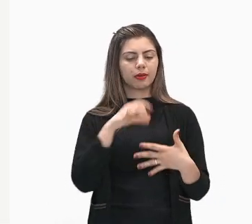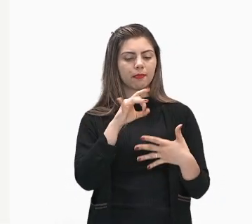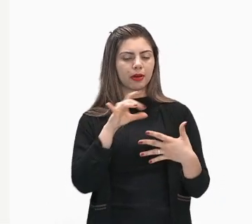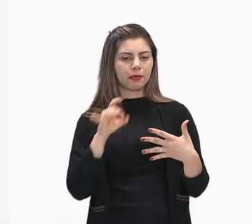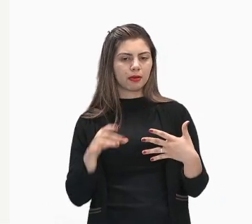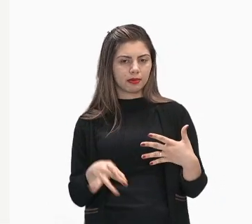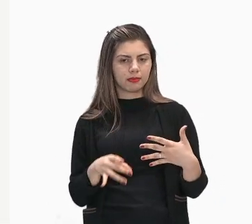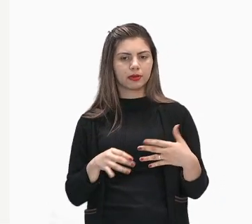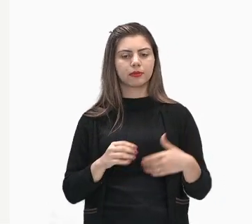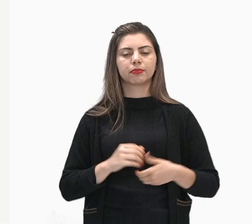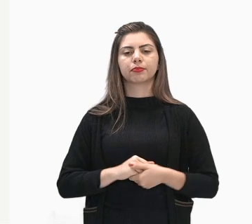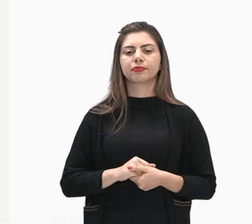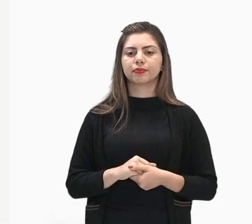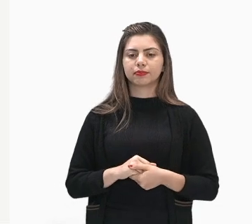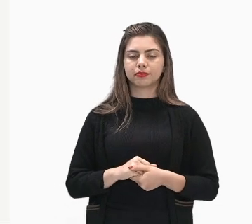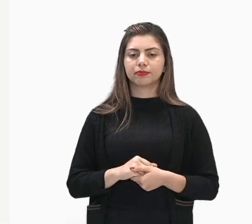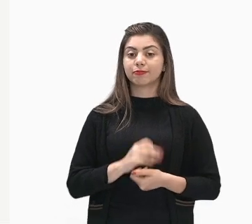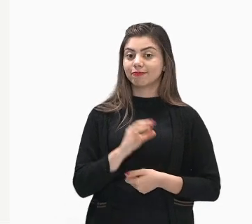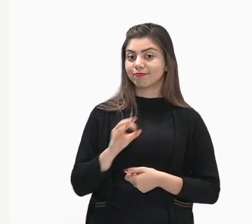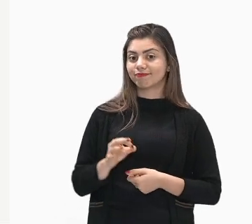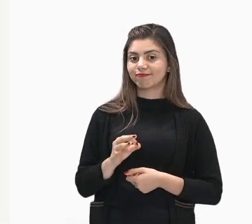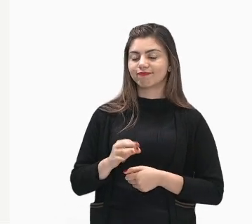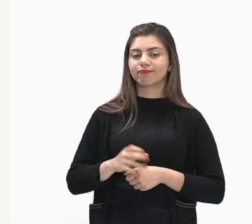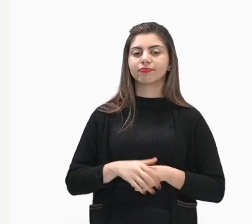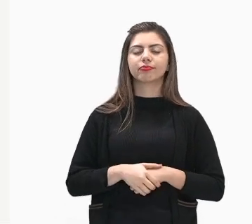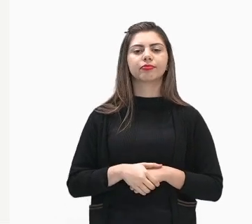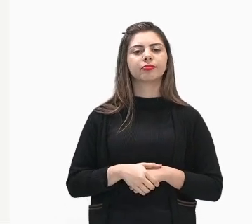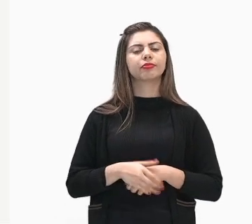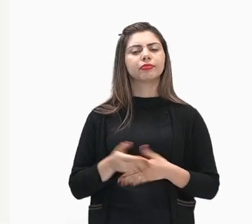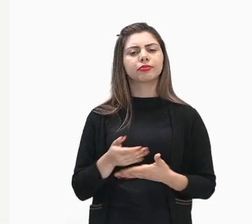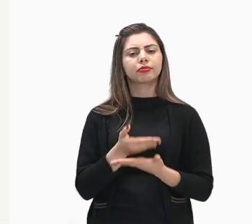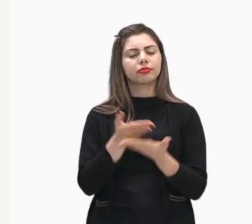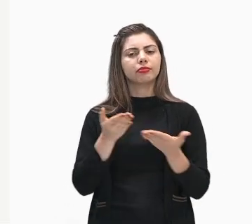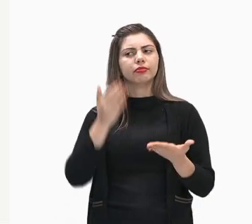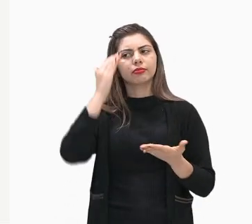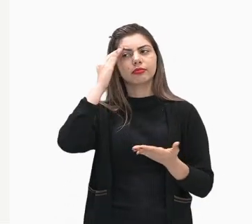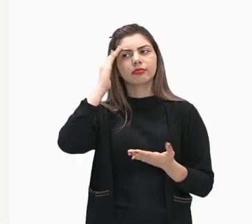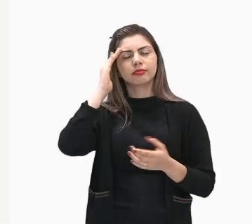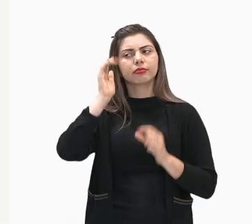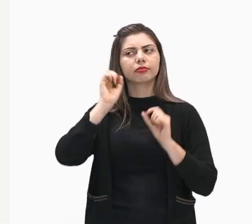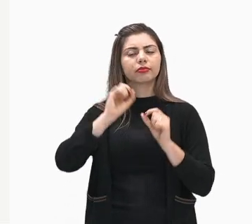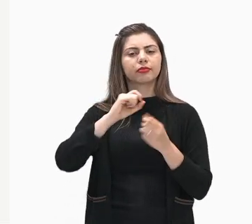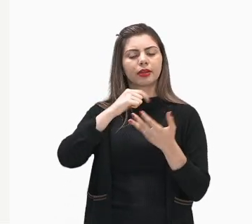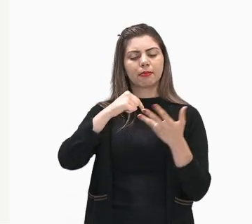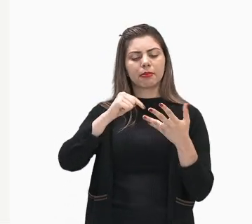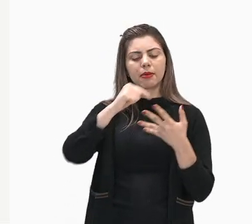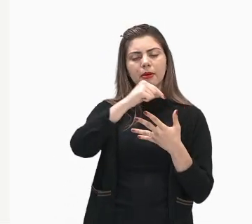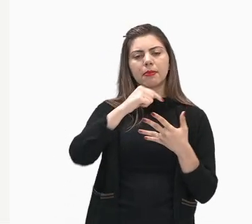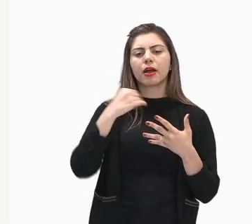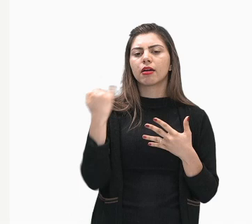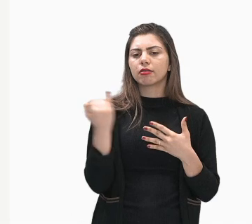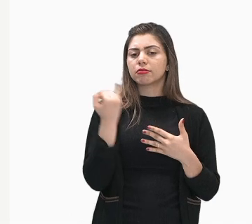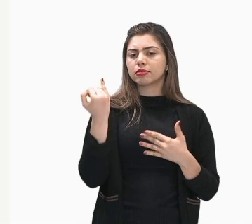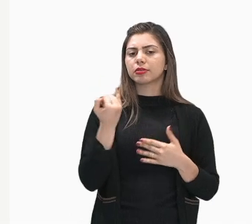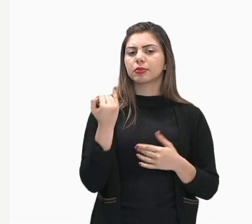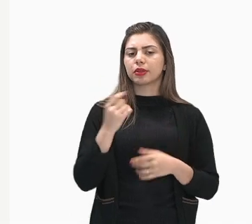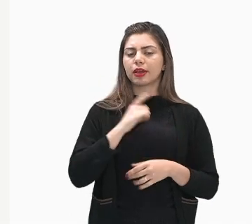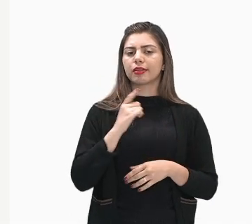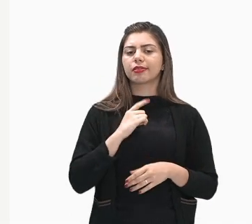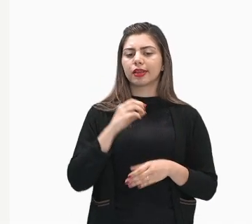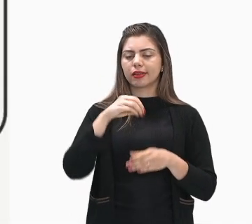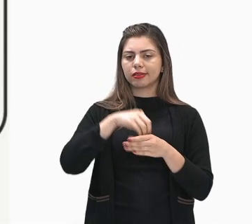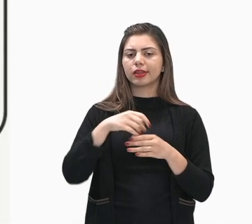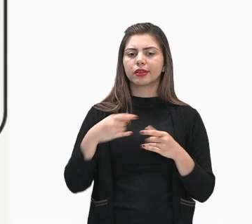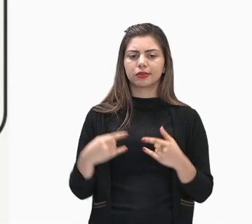você. Tá legal? Para que você entenda essas propriedades importantes que o ímã